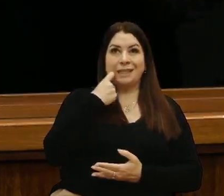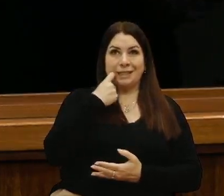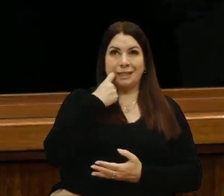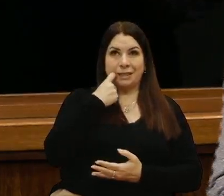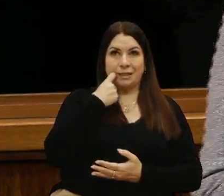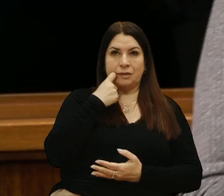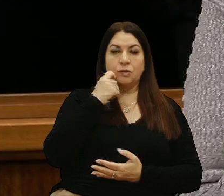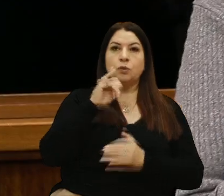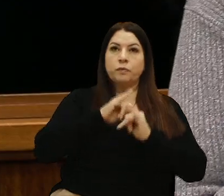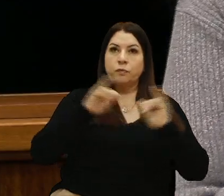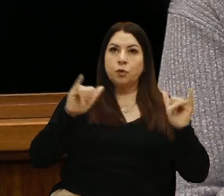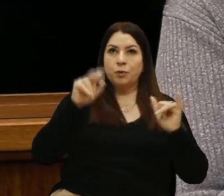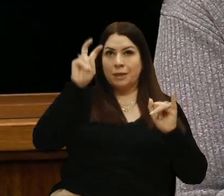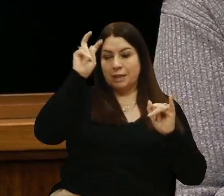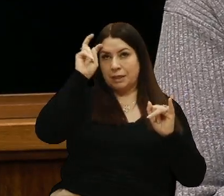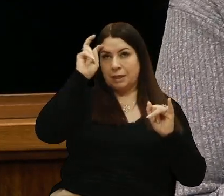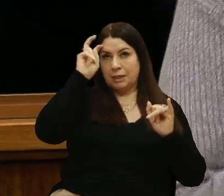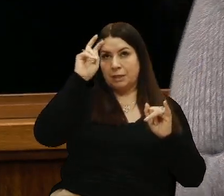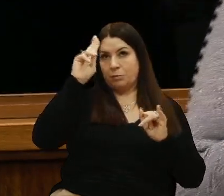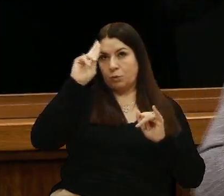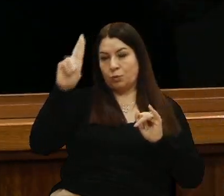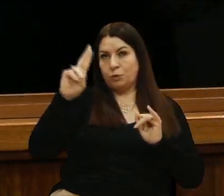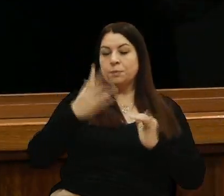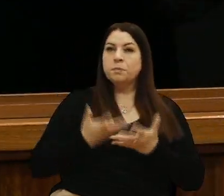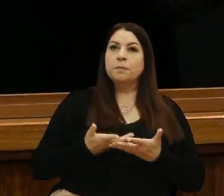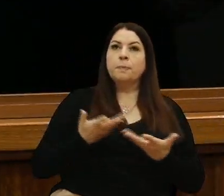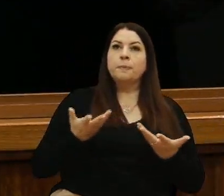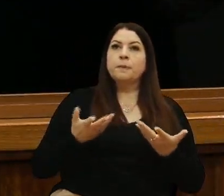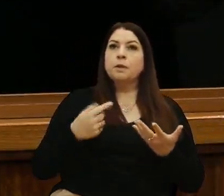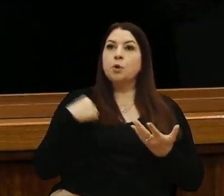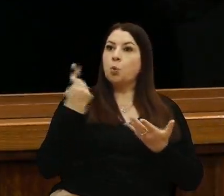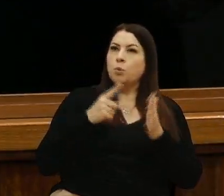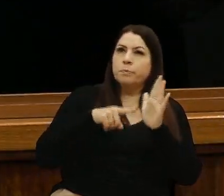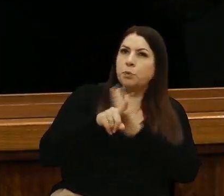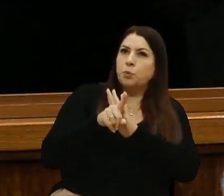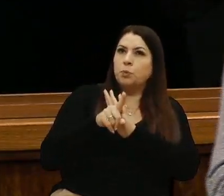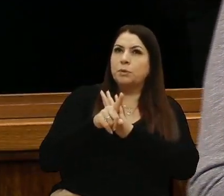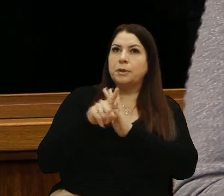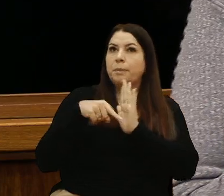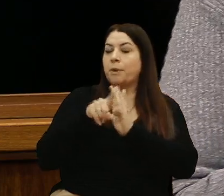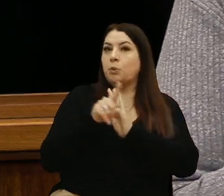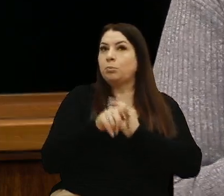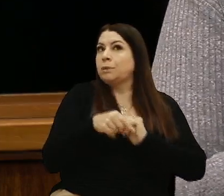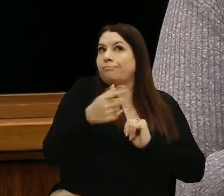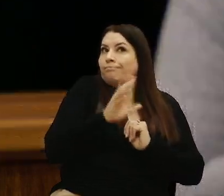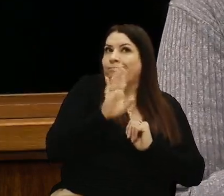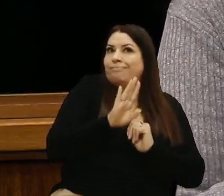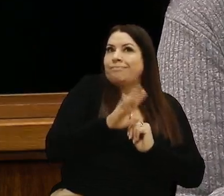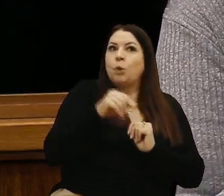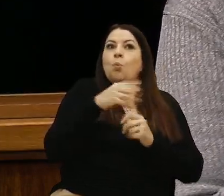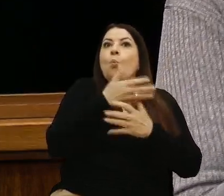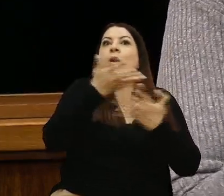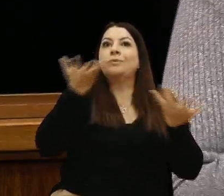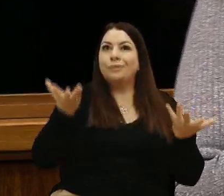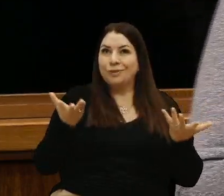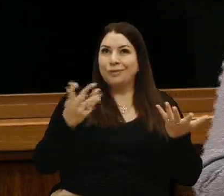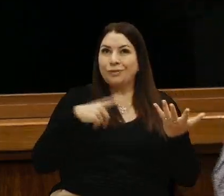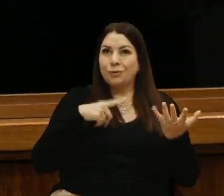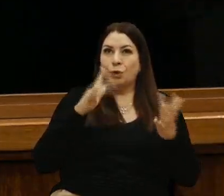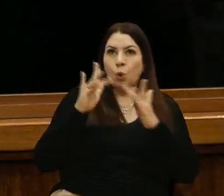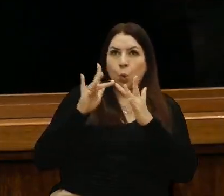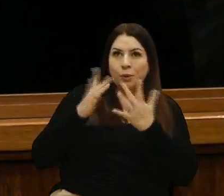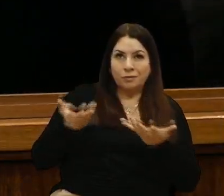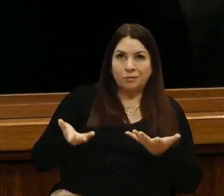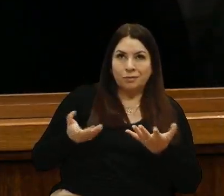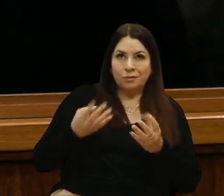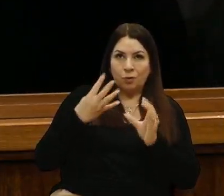e só comunicou na quinta para as direções. A nossa pergunta, ou a pergunta que não quer calar, é quando ela contatou